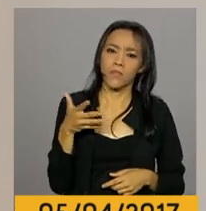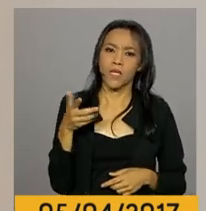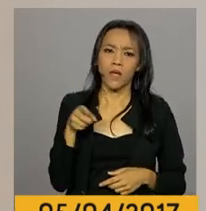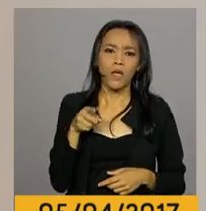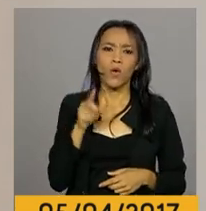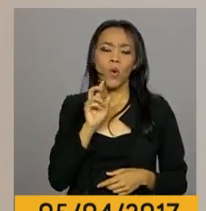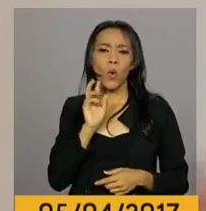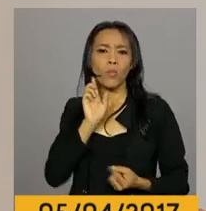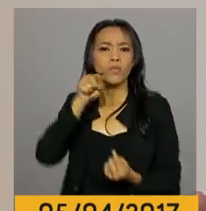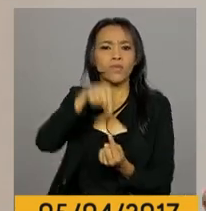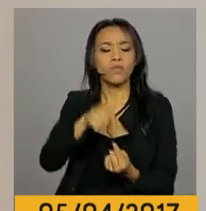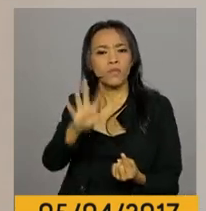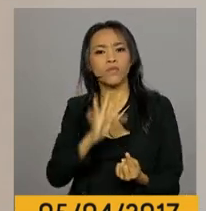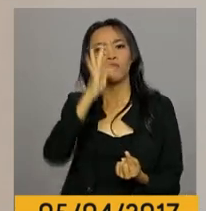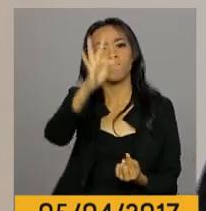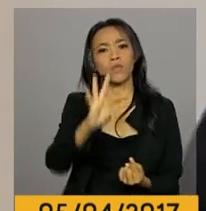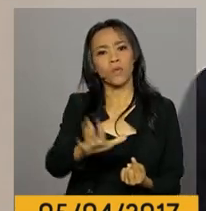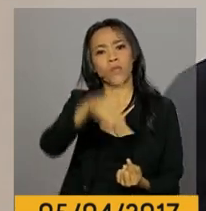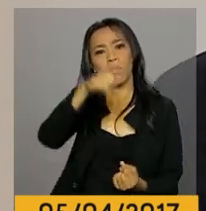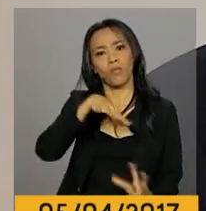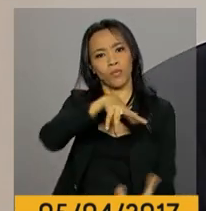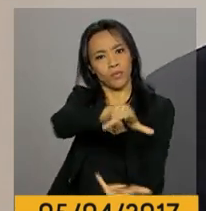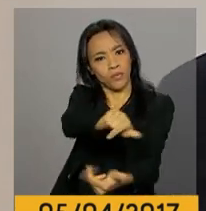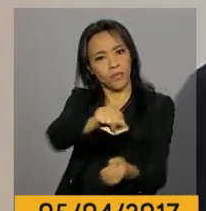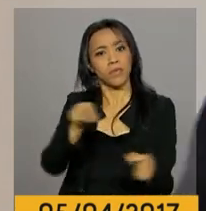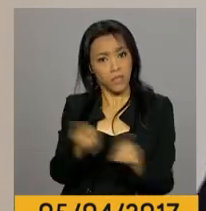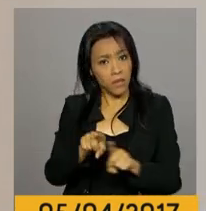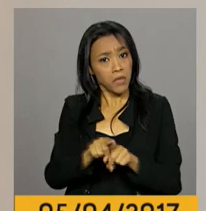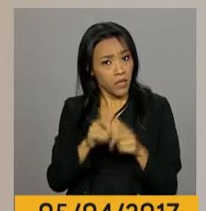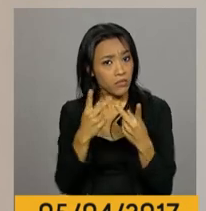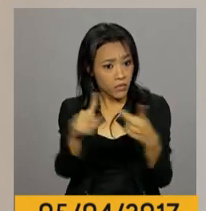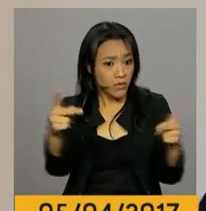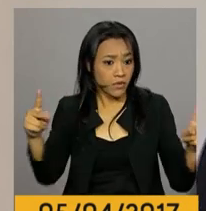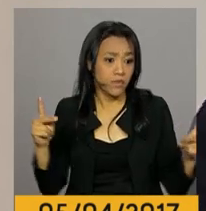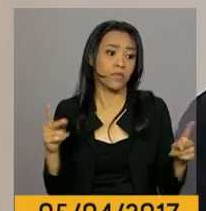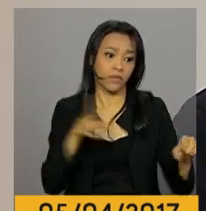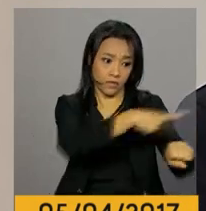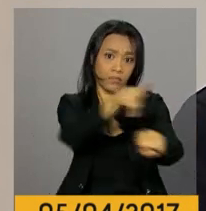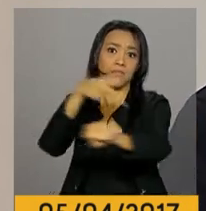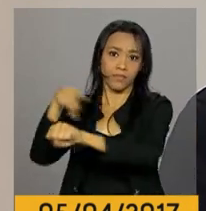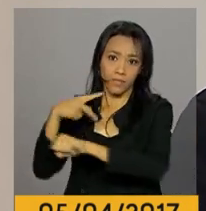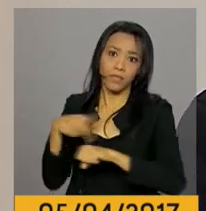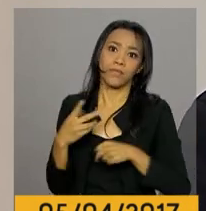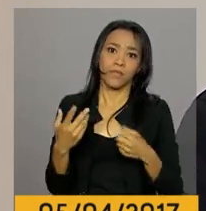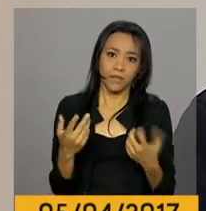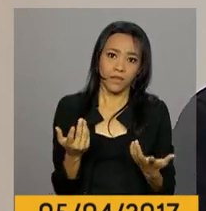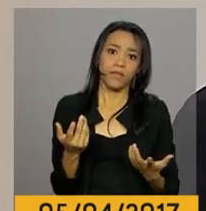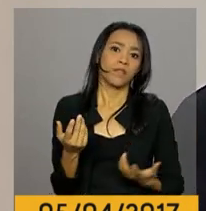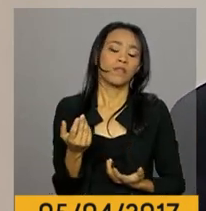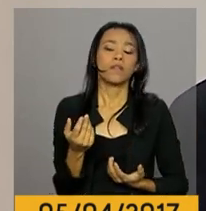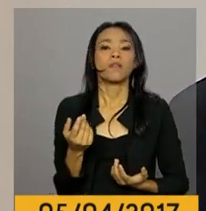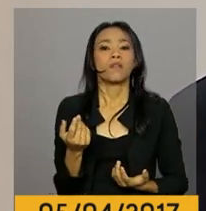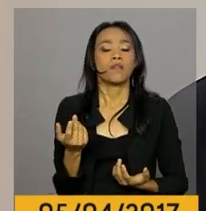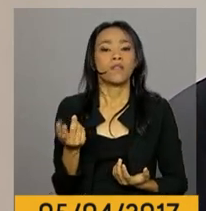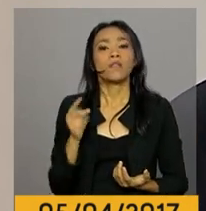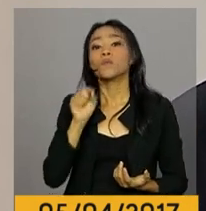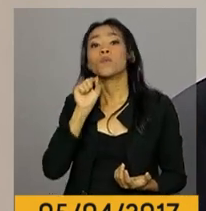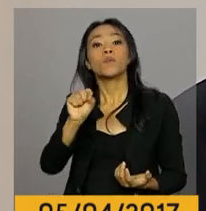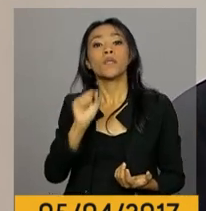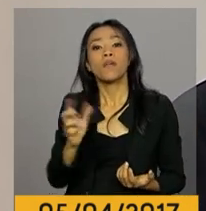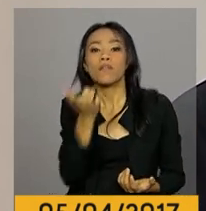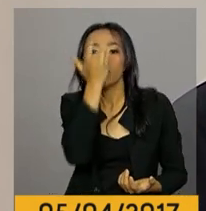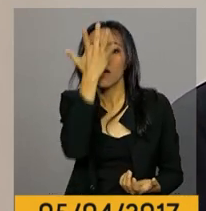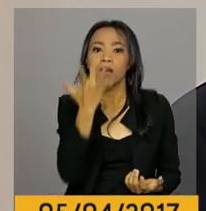futuro melhor para o mundo e no particular para o mundo lusófono eh nada mais auspicioso do que